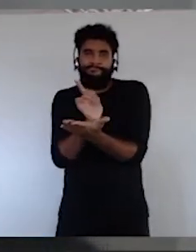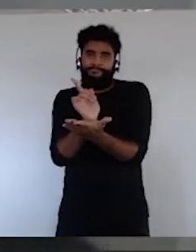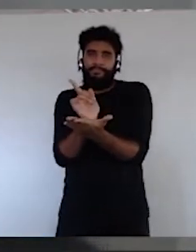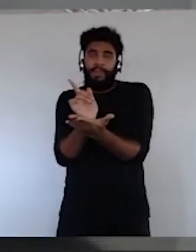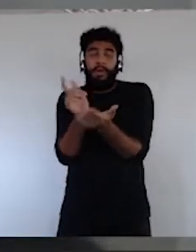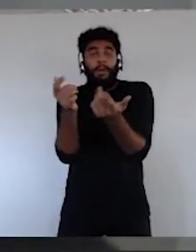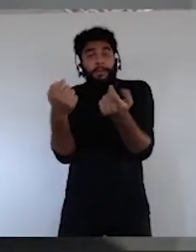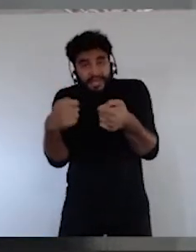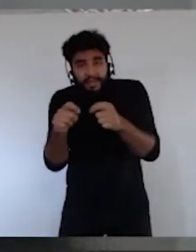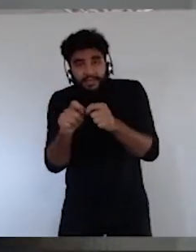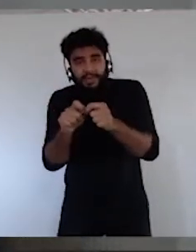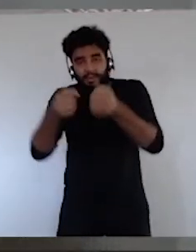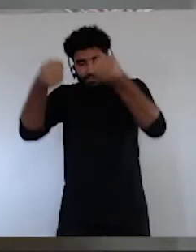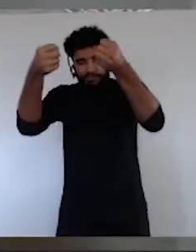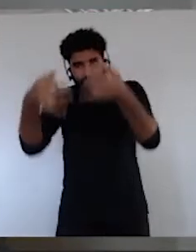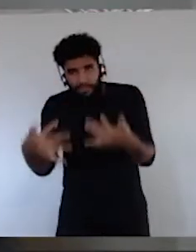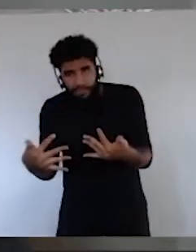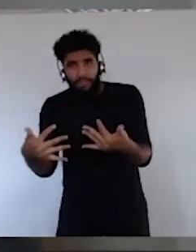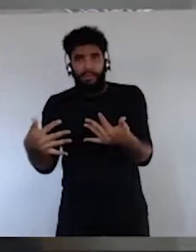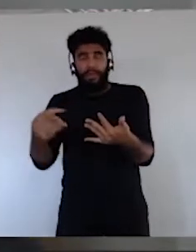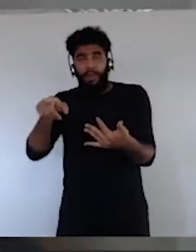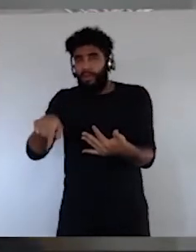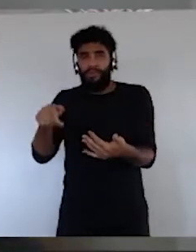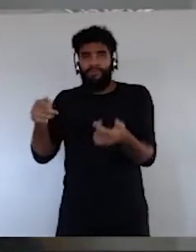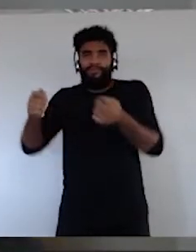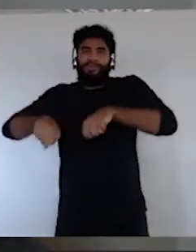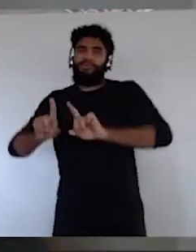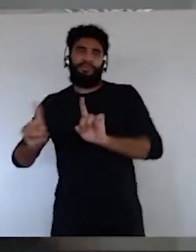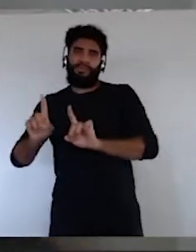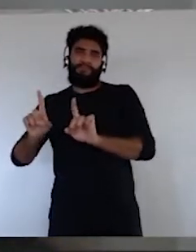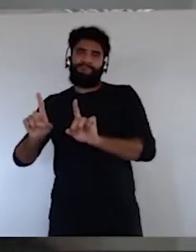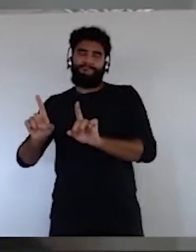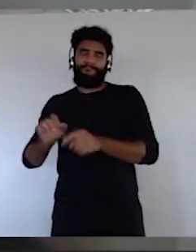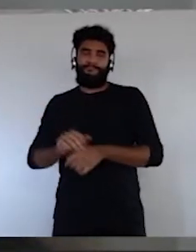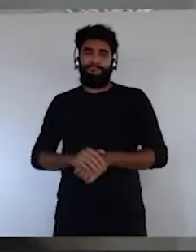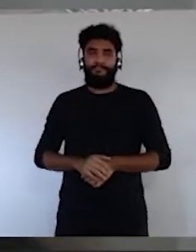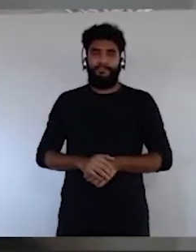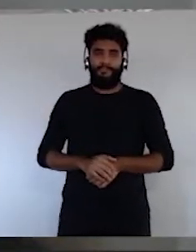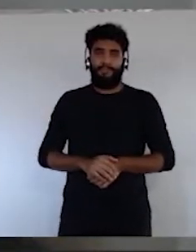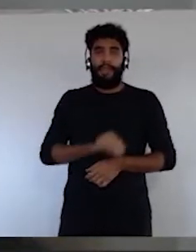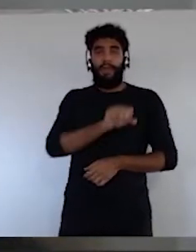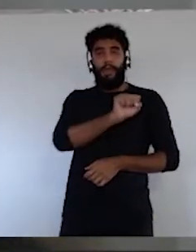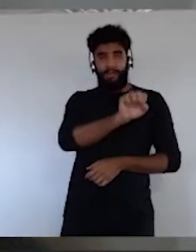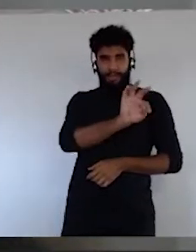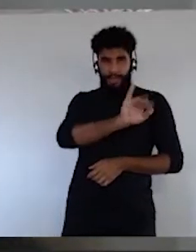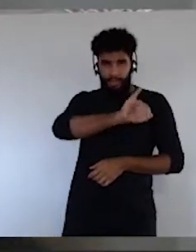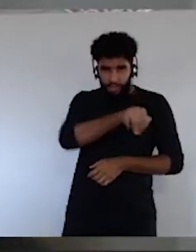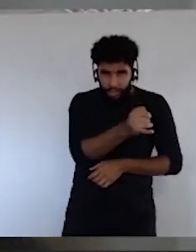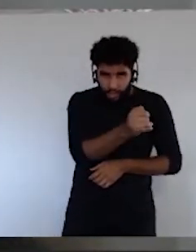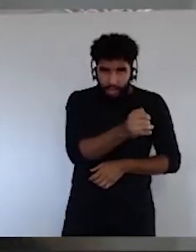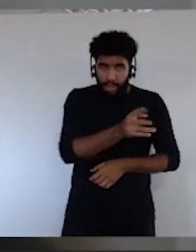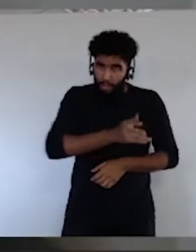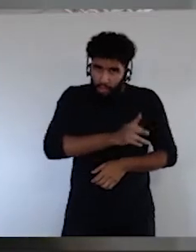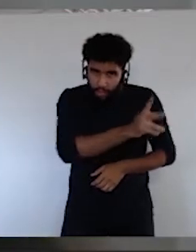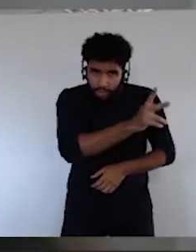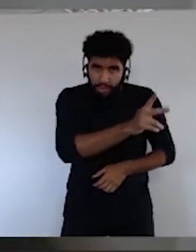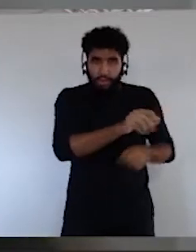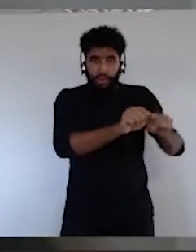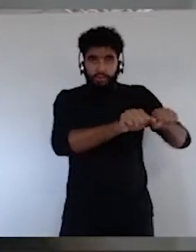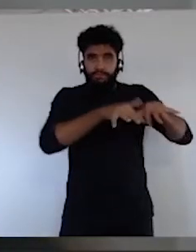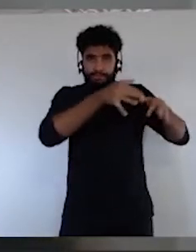rumos daquilo que aparentemente implicava problemas até de cômputo do quórum. Como é que você ia saber se o quórum para aquele